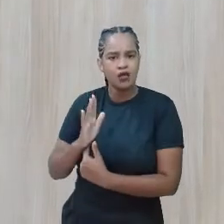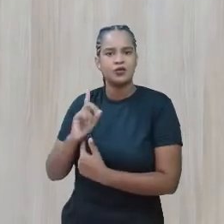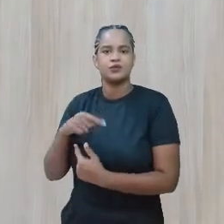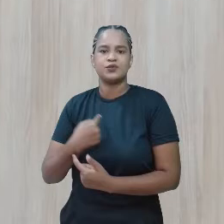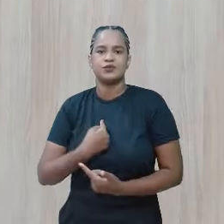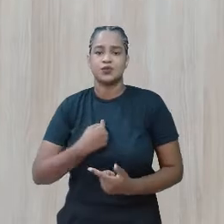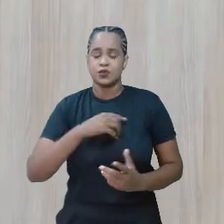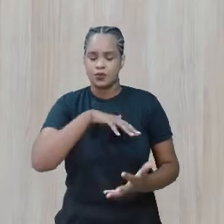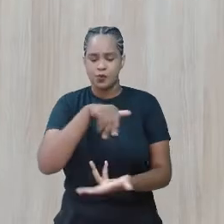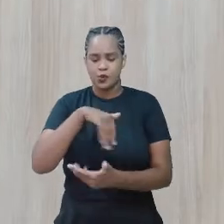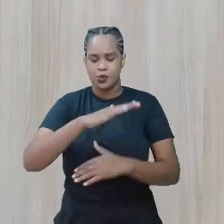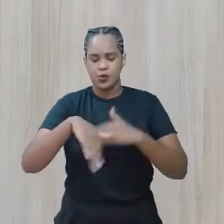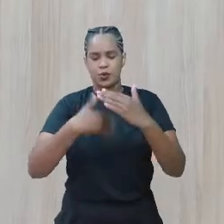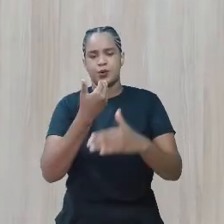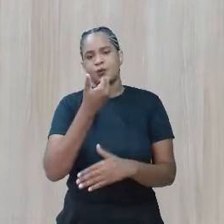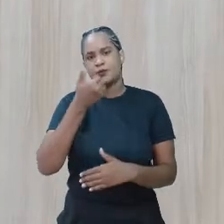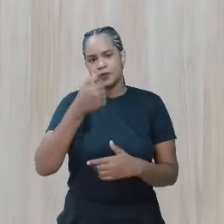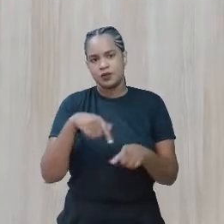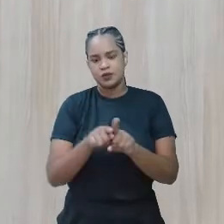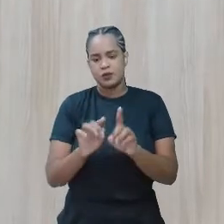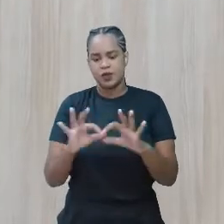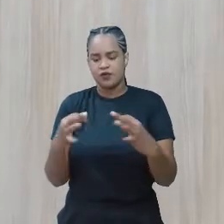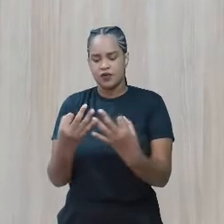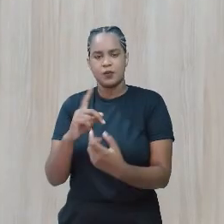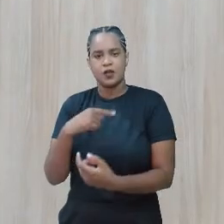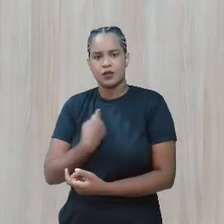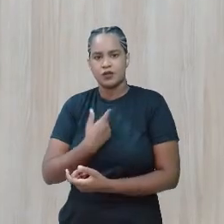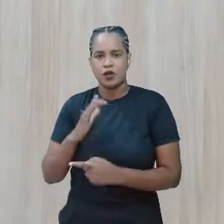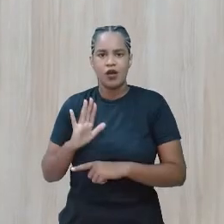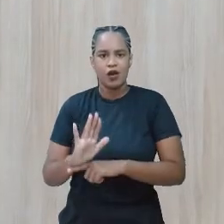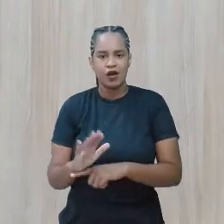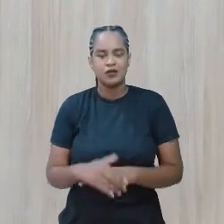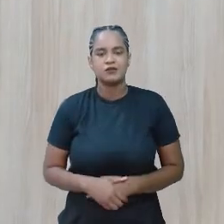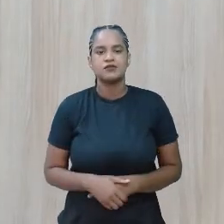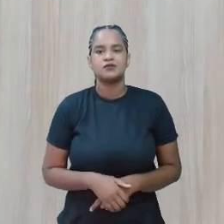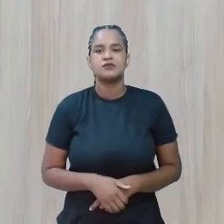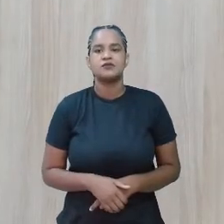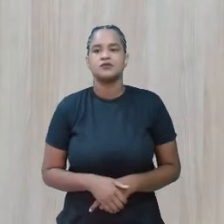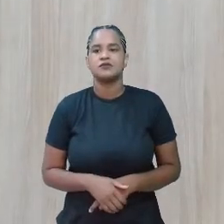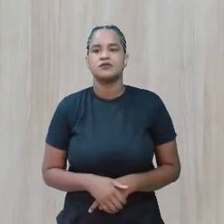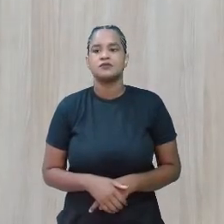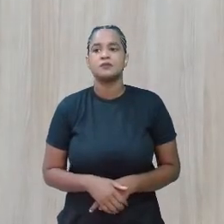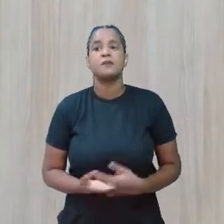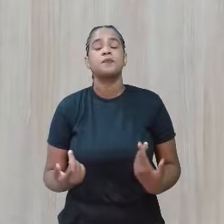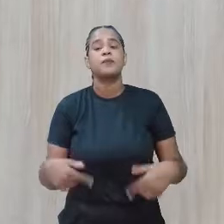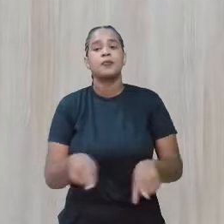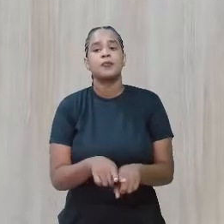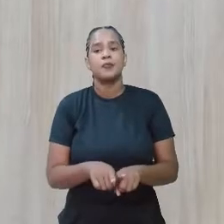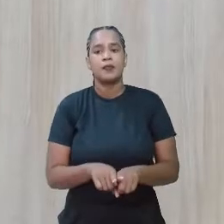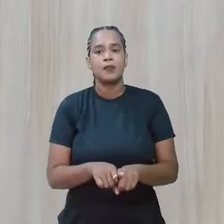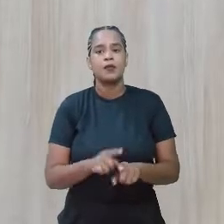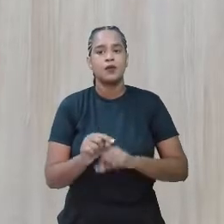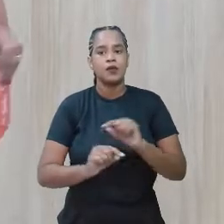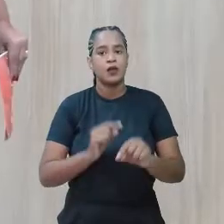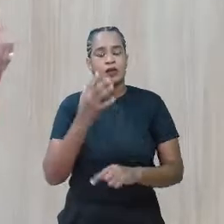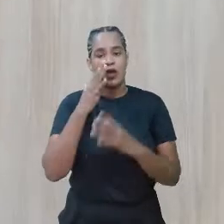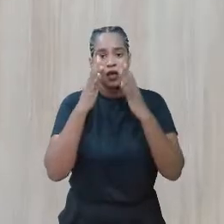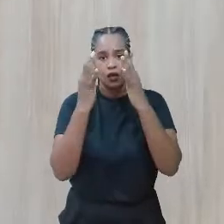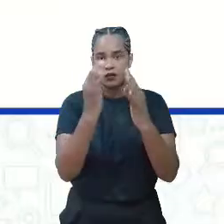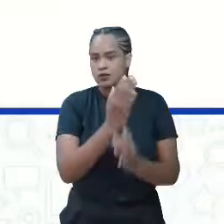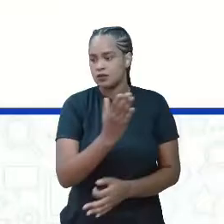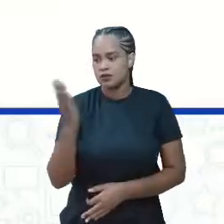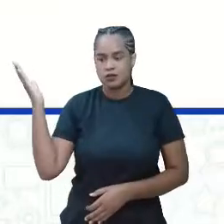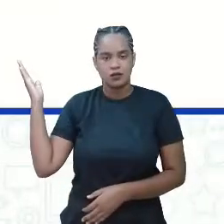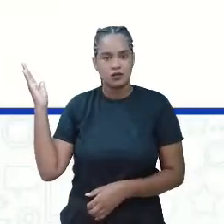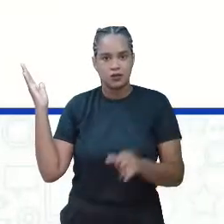relação à nossa família, principalmente. Mas vamos continuar. Então, para a gente poder conversar, eu quero que vocês prestem atenção